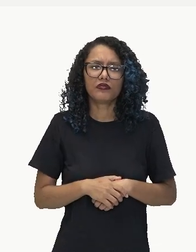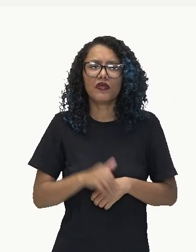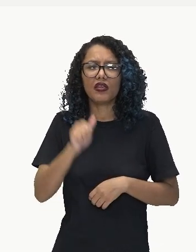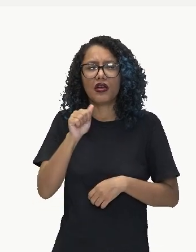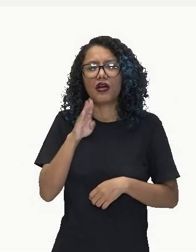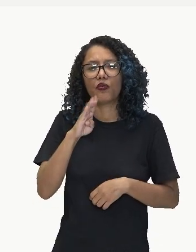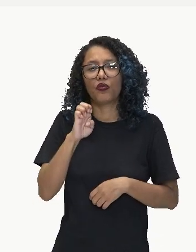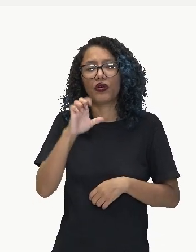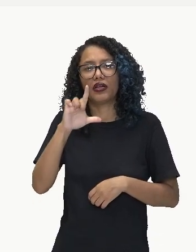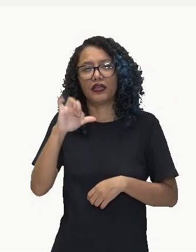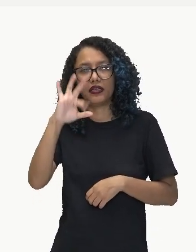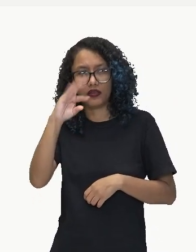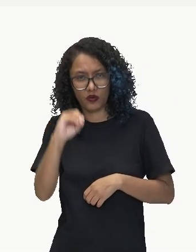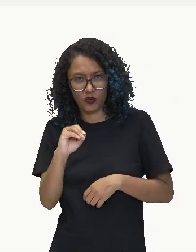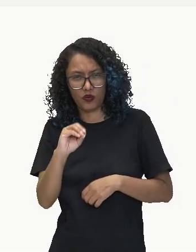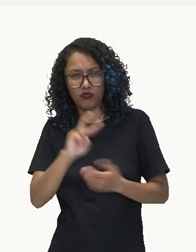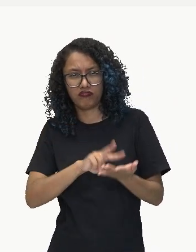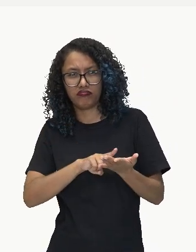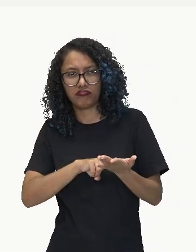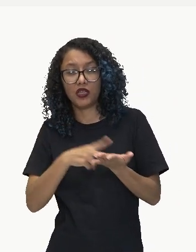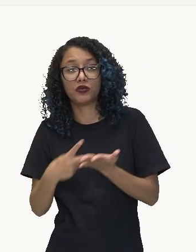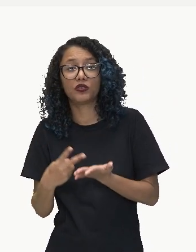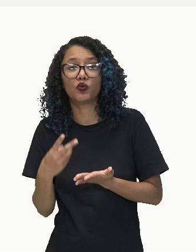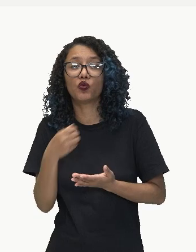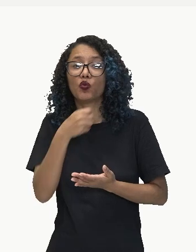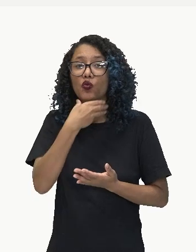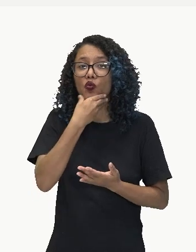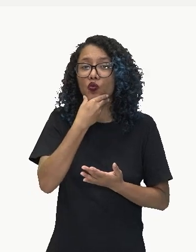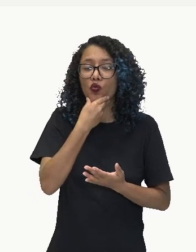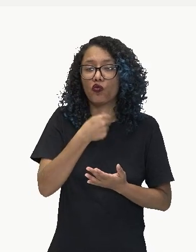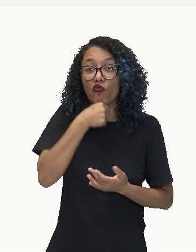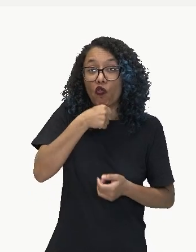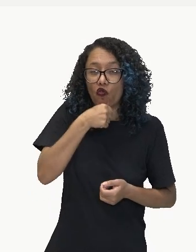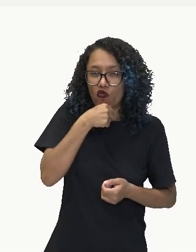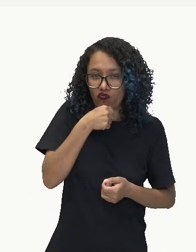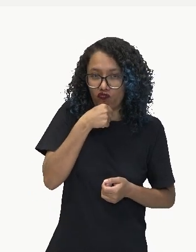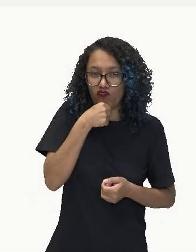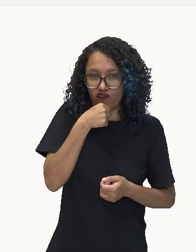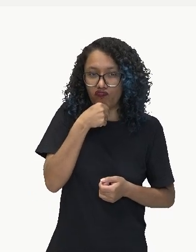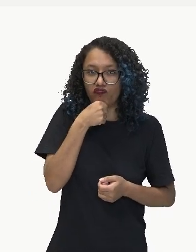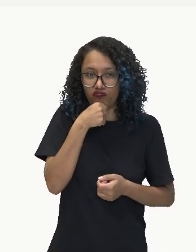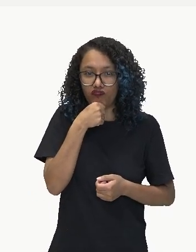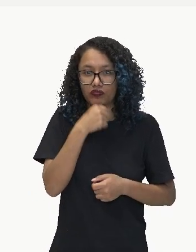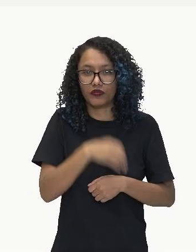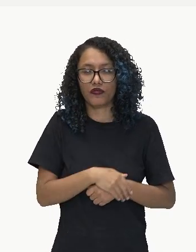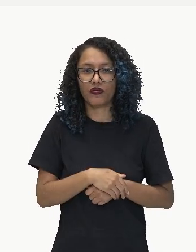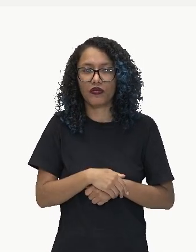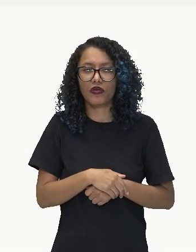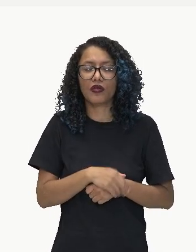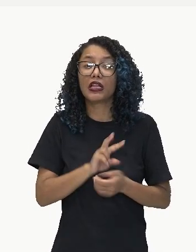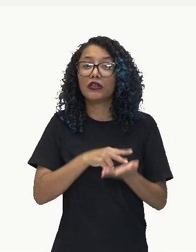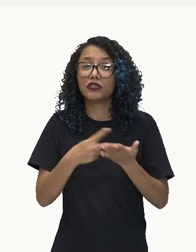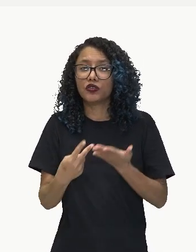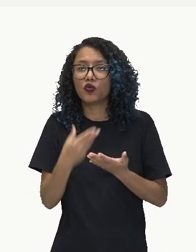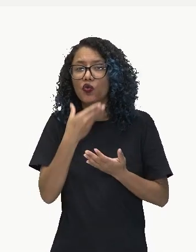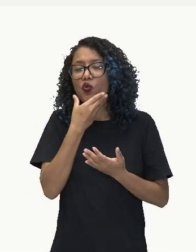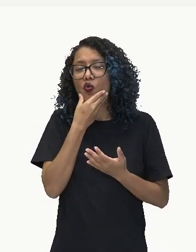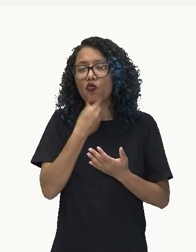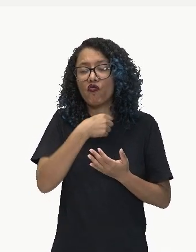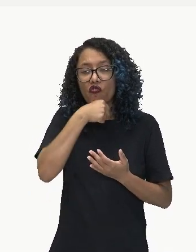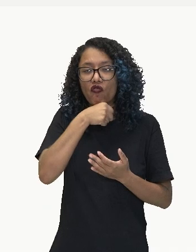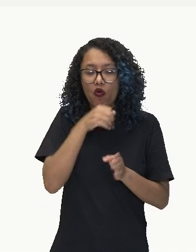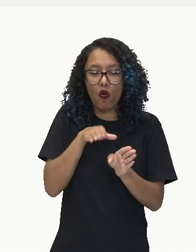dizer avô, o vovozinho, né? Está dizendo aqui que o vovozinho deu um conselho para quem? Mais uma vez,